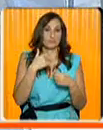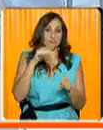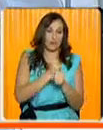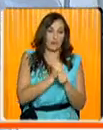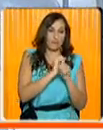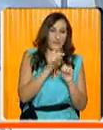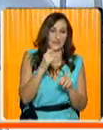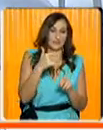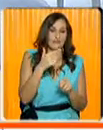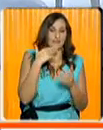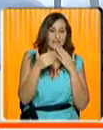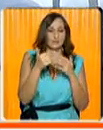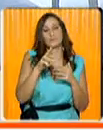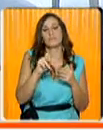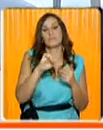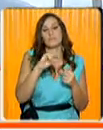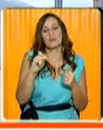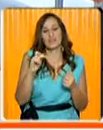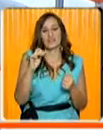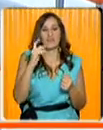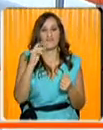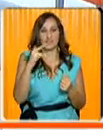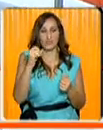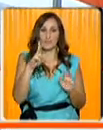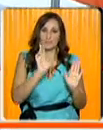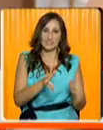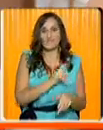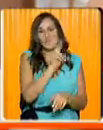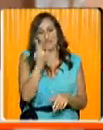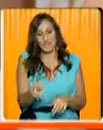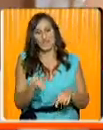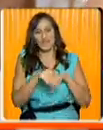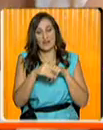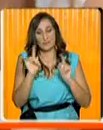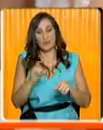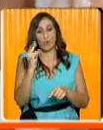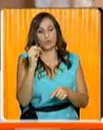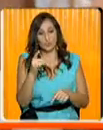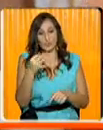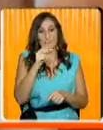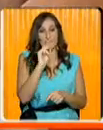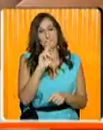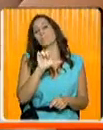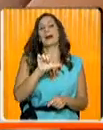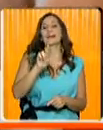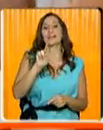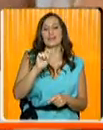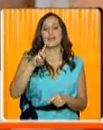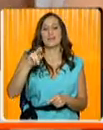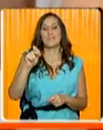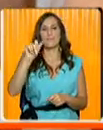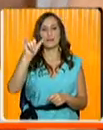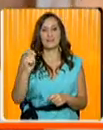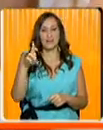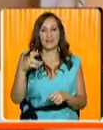Vitória, uma revista que se chama Humor com Humor se Paga, e vocês têm que ver, porque vai estrear brevemente, em outubro, no Parque Meier, no Teatro Maria Vitória. Um grande elenco.